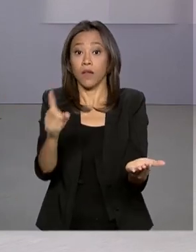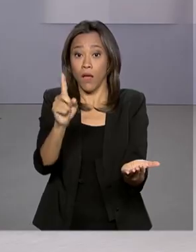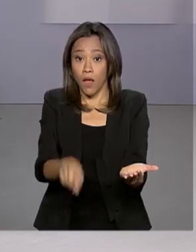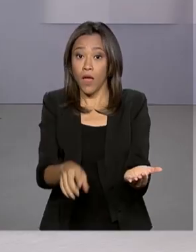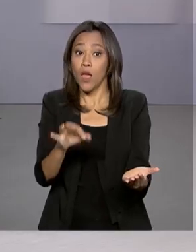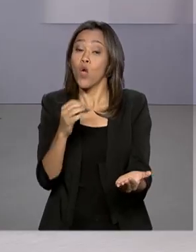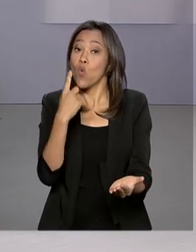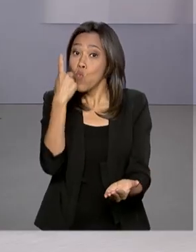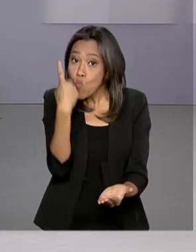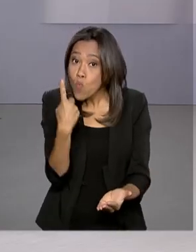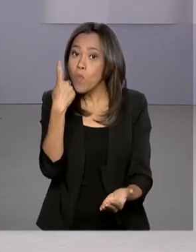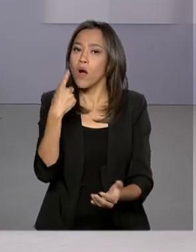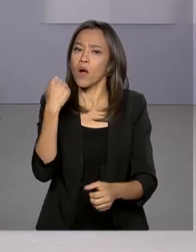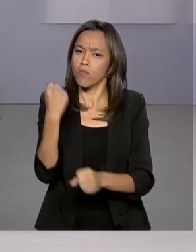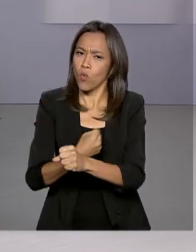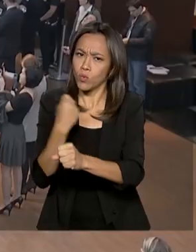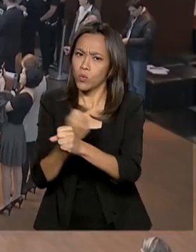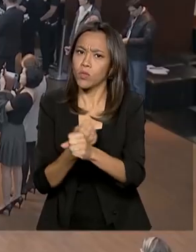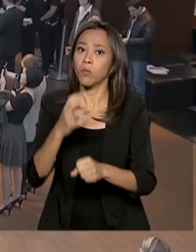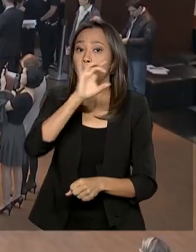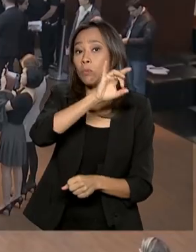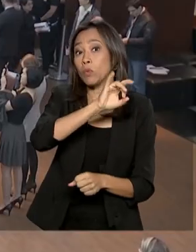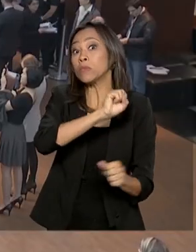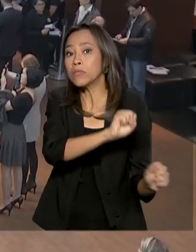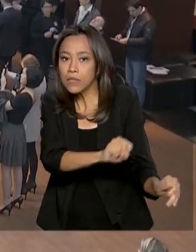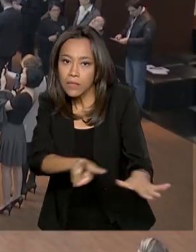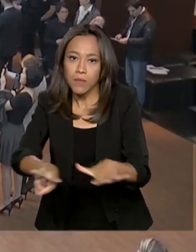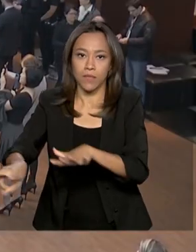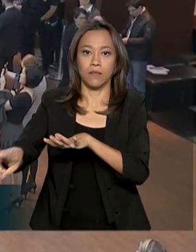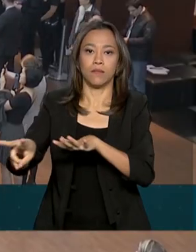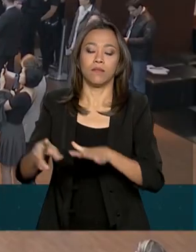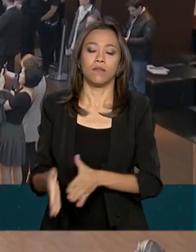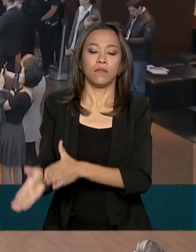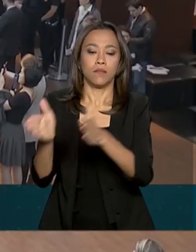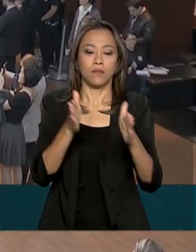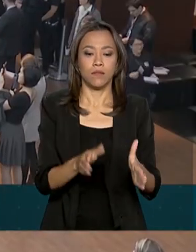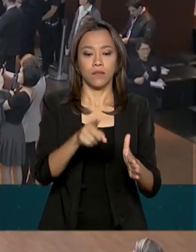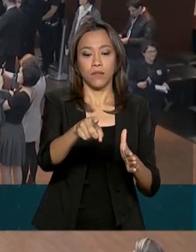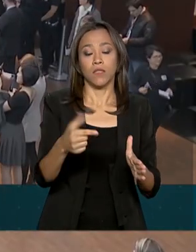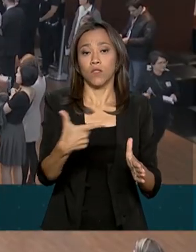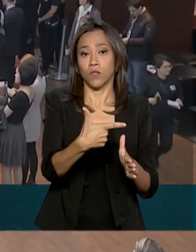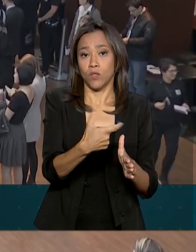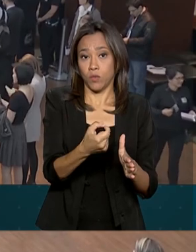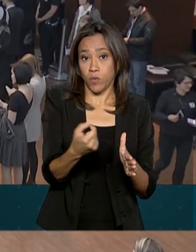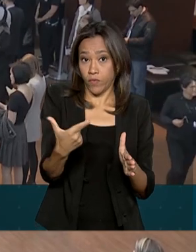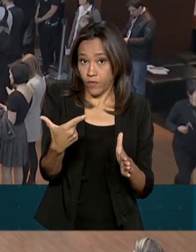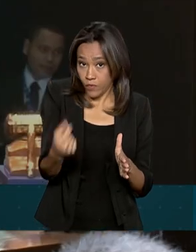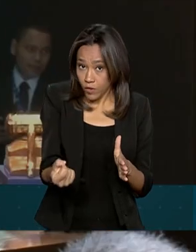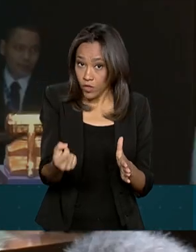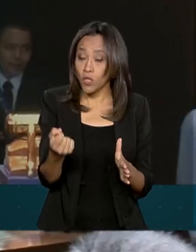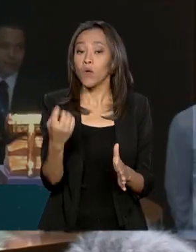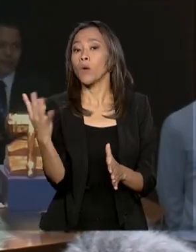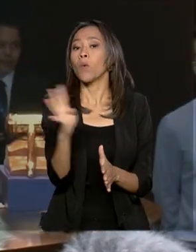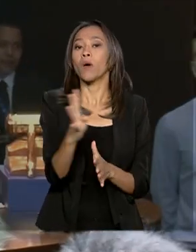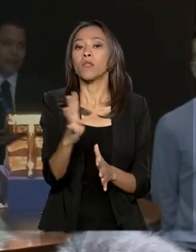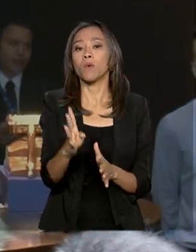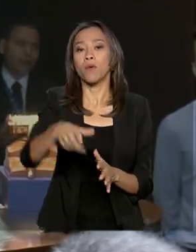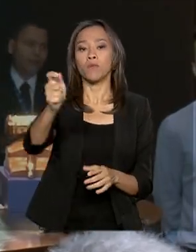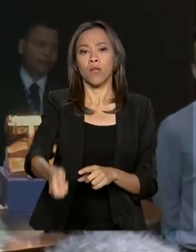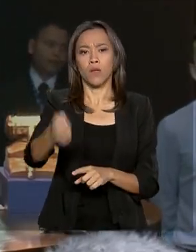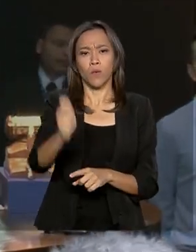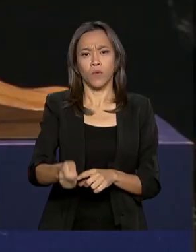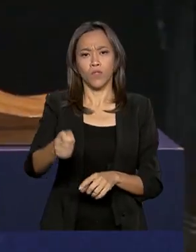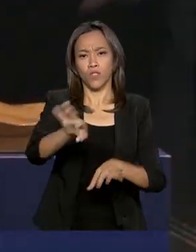de uma obra por semana. Em 2020, estão previstos 44 leilões de projetos de